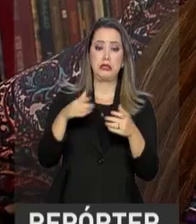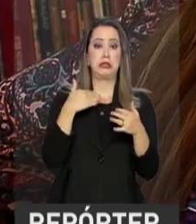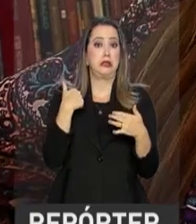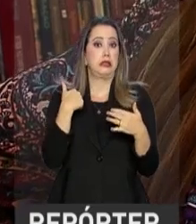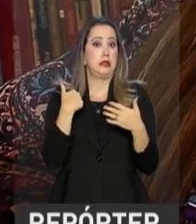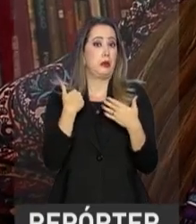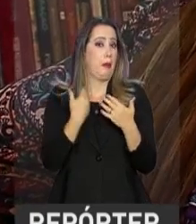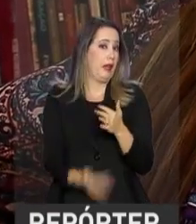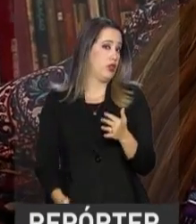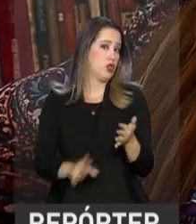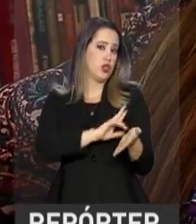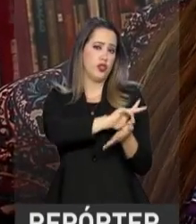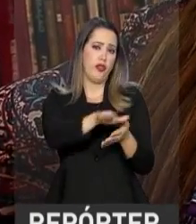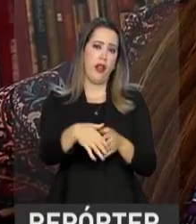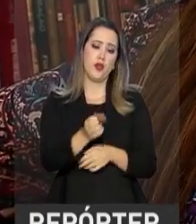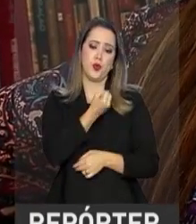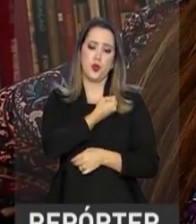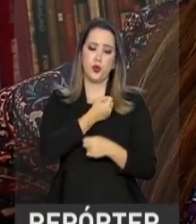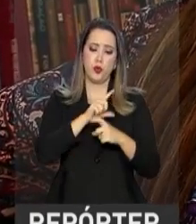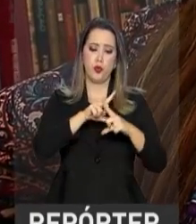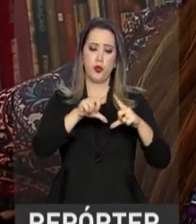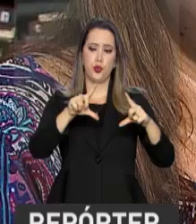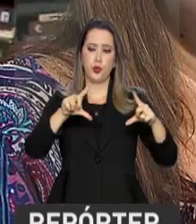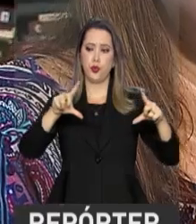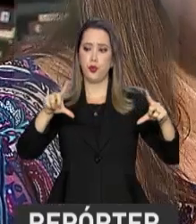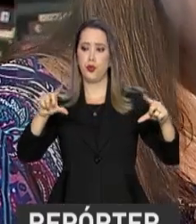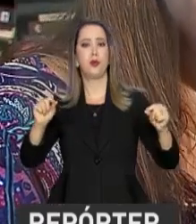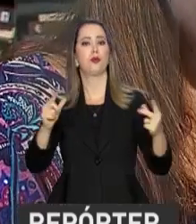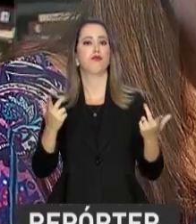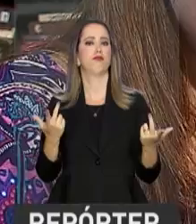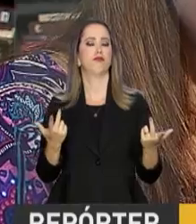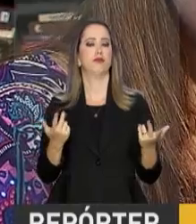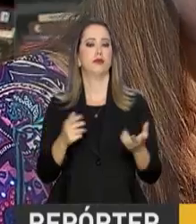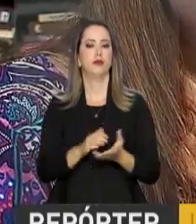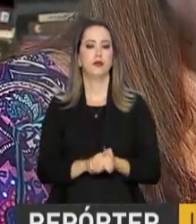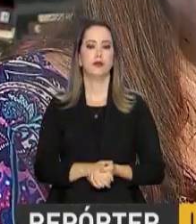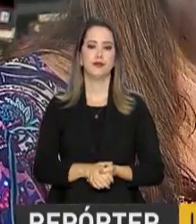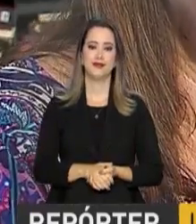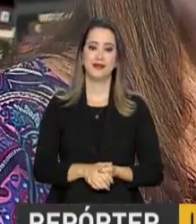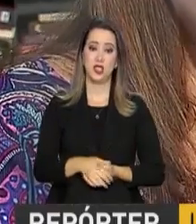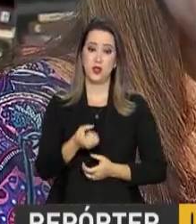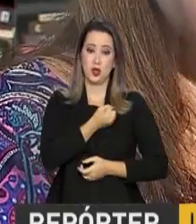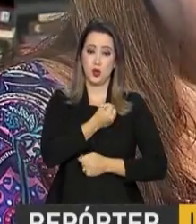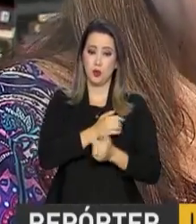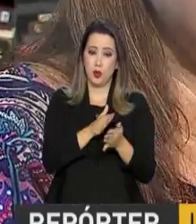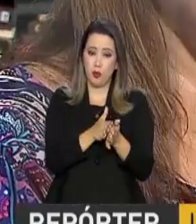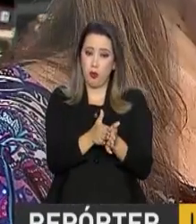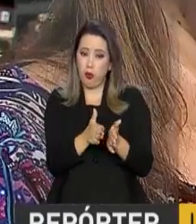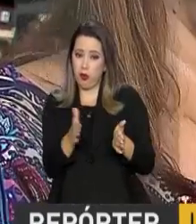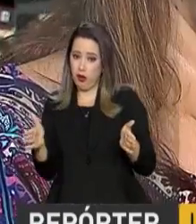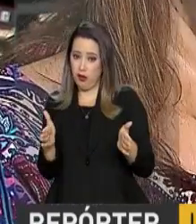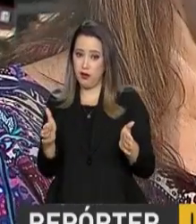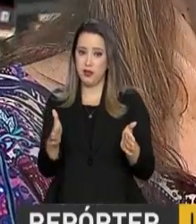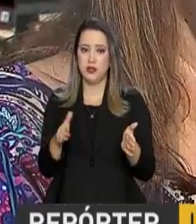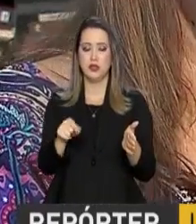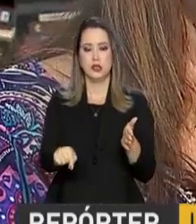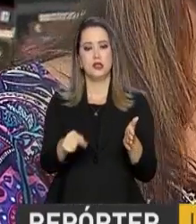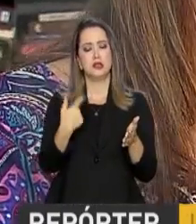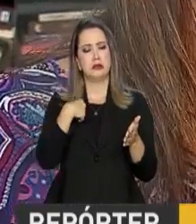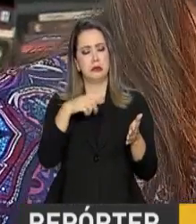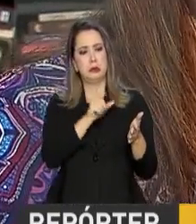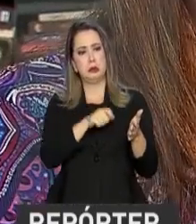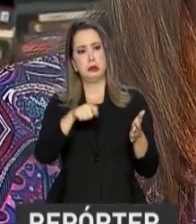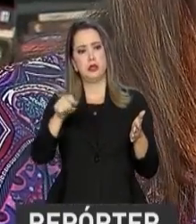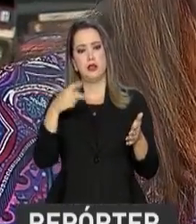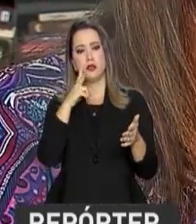perder nos vários códigos de rastreamento então um número um pouquinho grande às vezes e na nota se não decora aí a tempo e